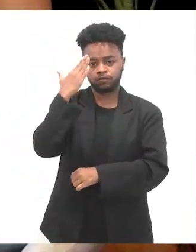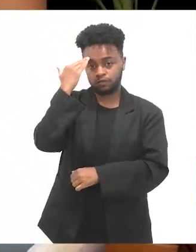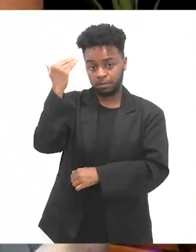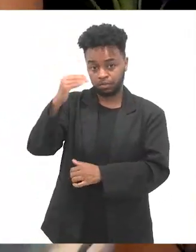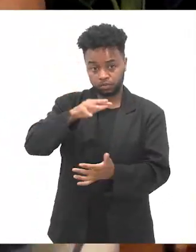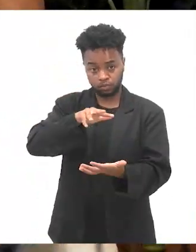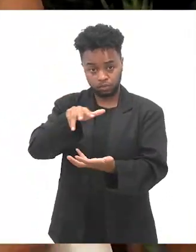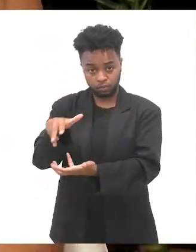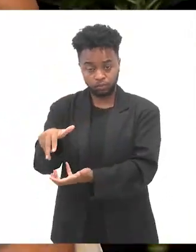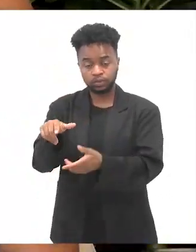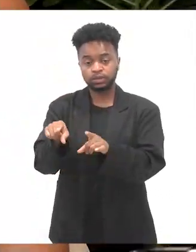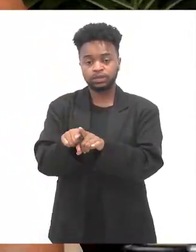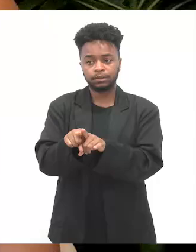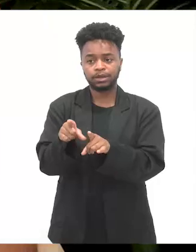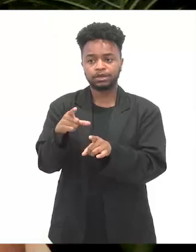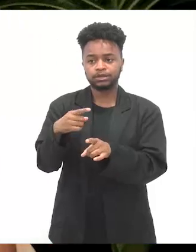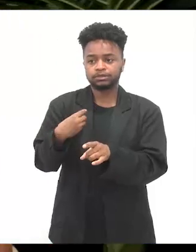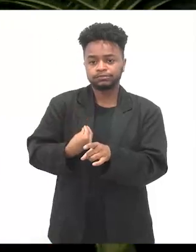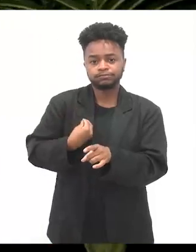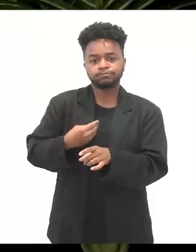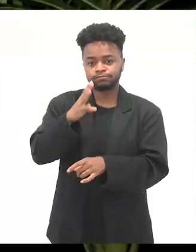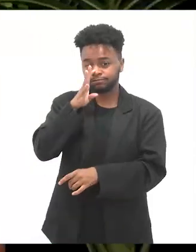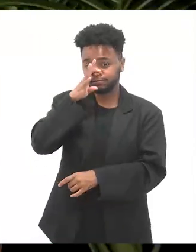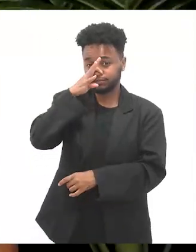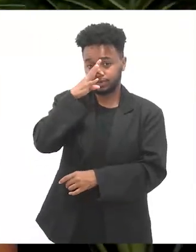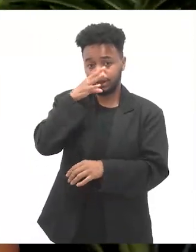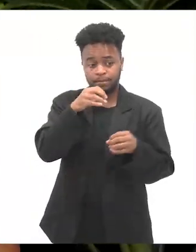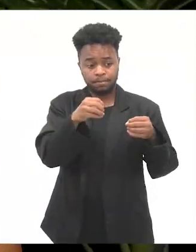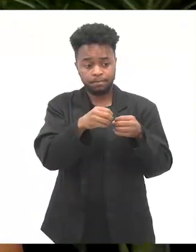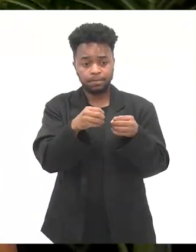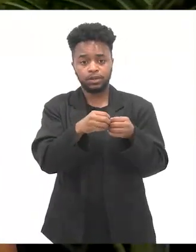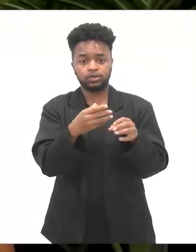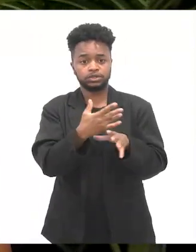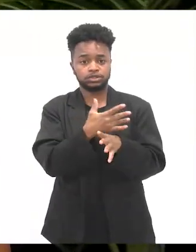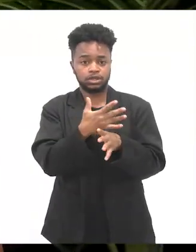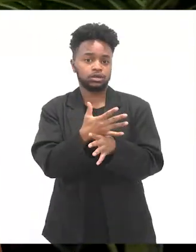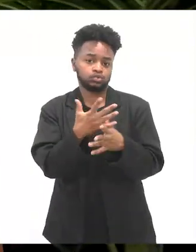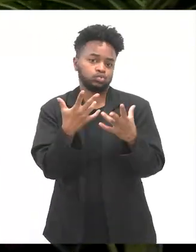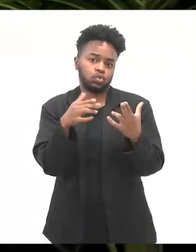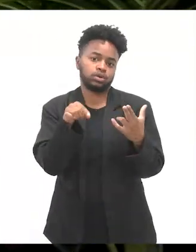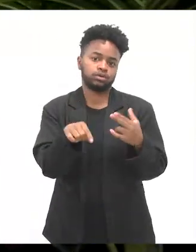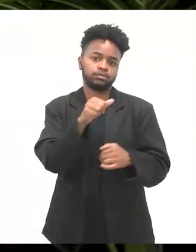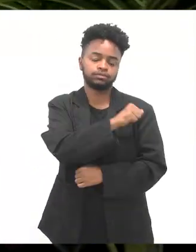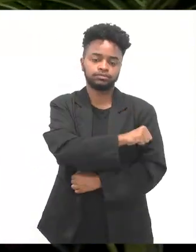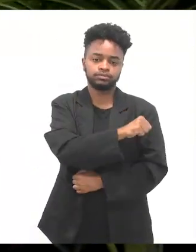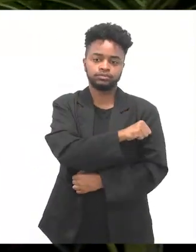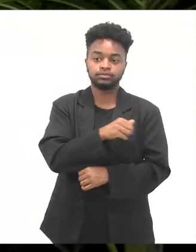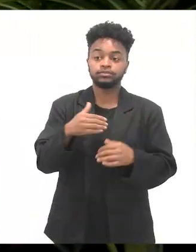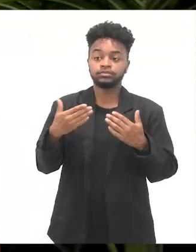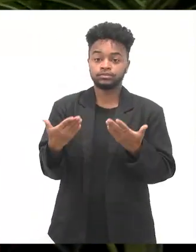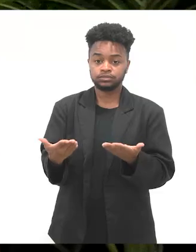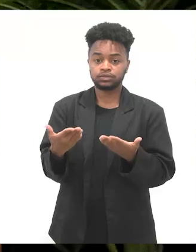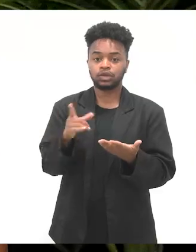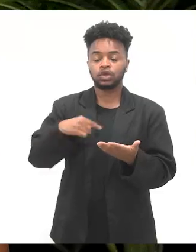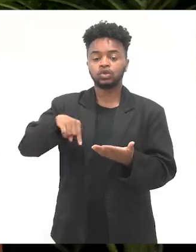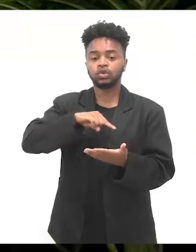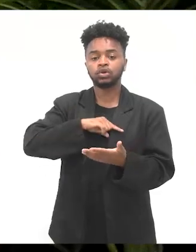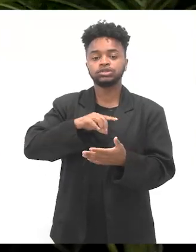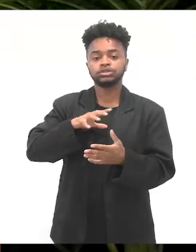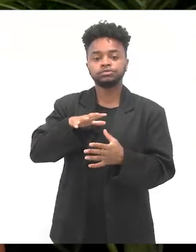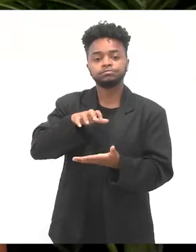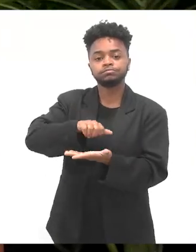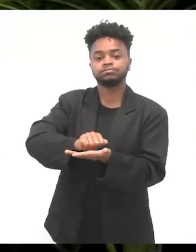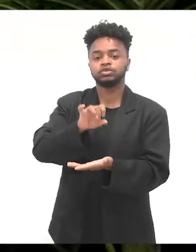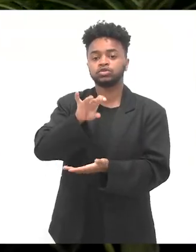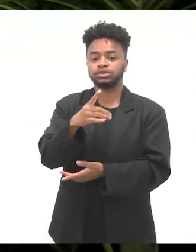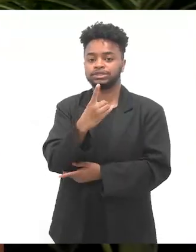mundo e resistindo ali às mazelas de uma metrópole, né, como o Rio de Janeiro. Então, nós paramos em 100 espécies,